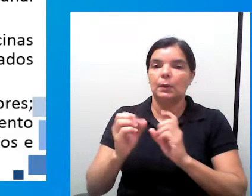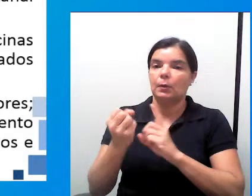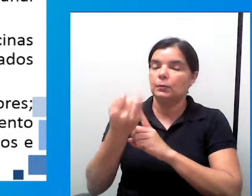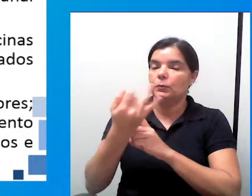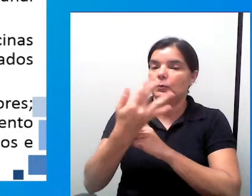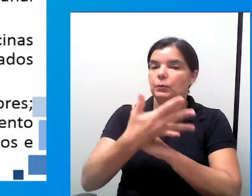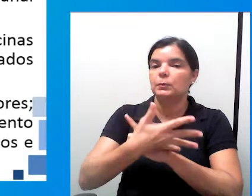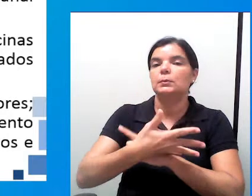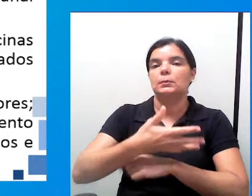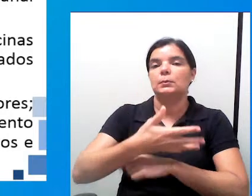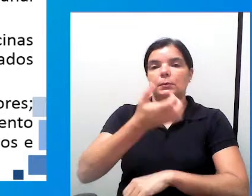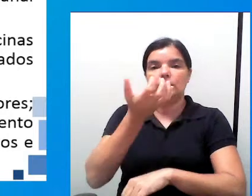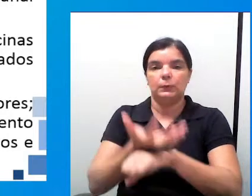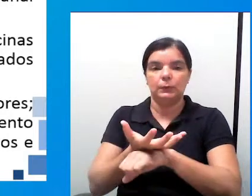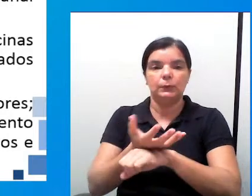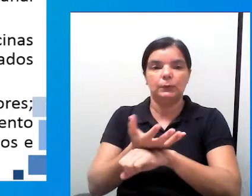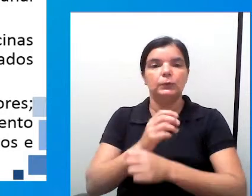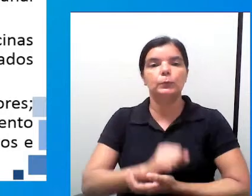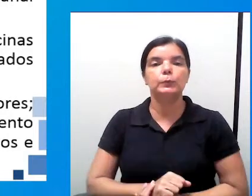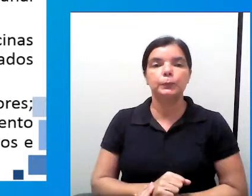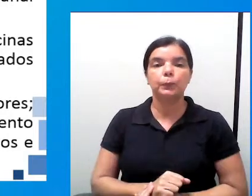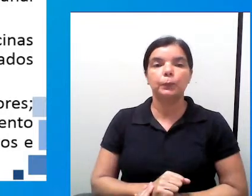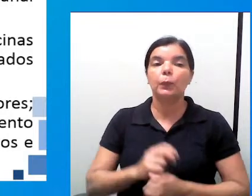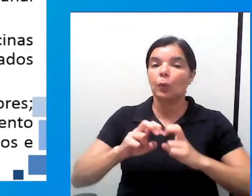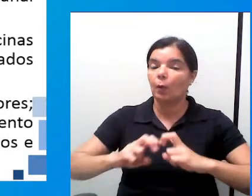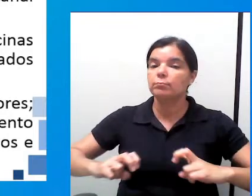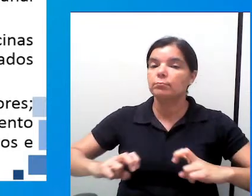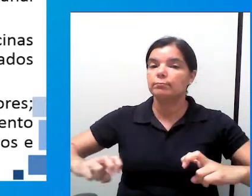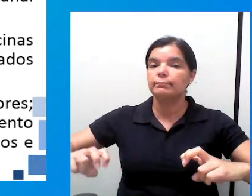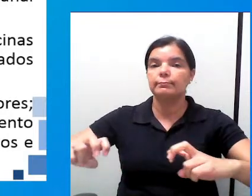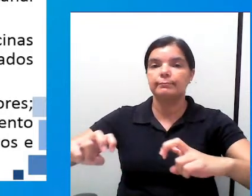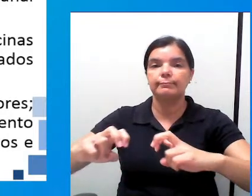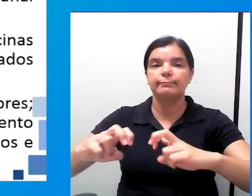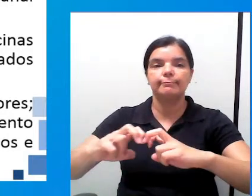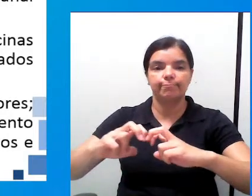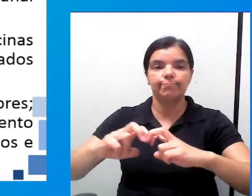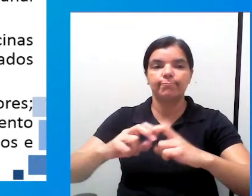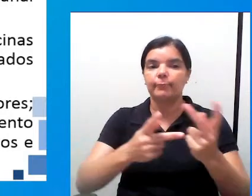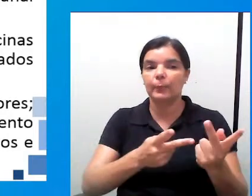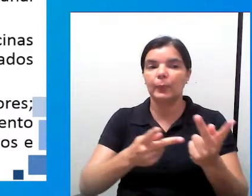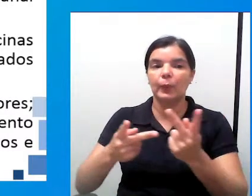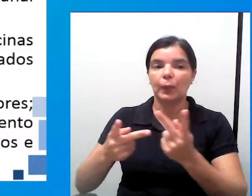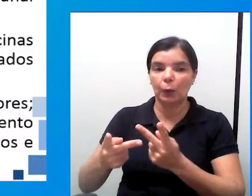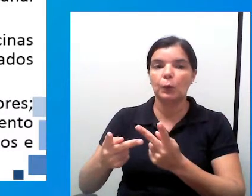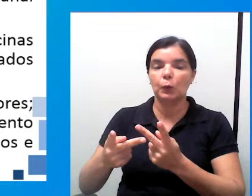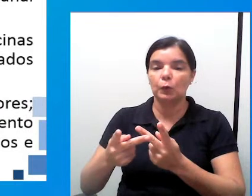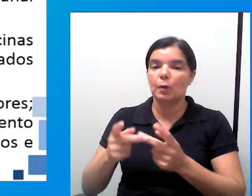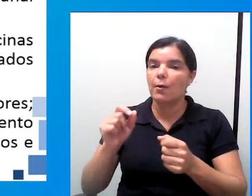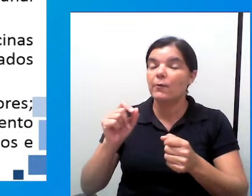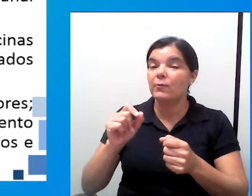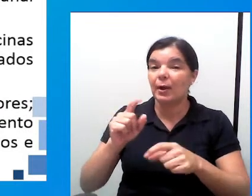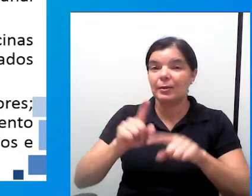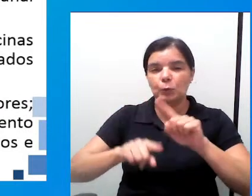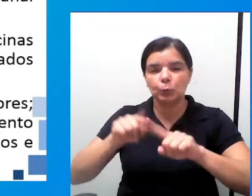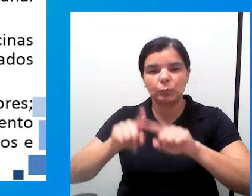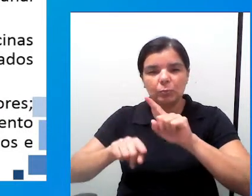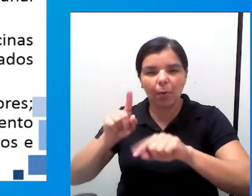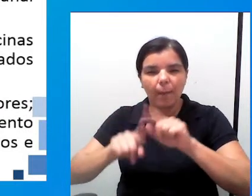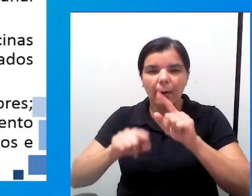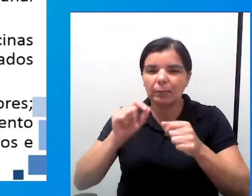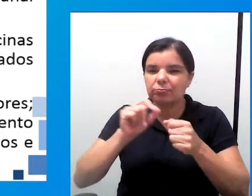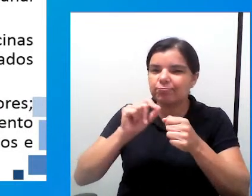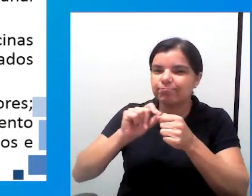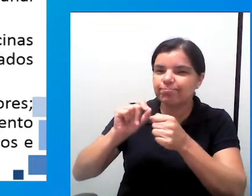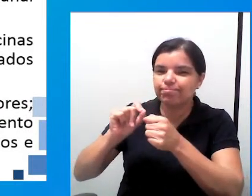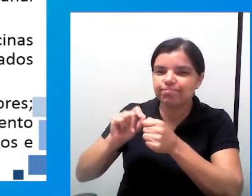disciplina. Traz mesas redondas com convidados também sobre as disciplinas atuais, fazem muita produção de material. O bom é que